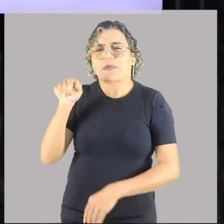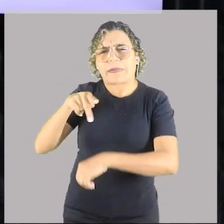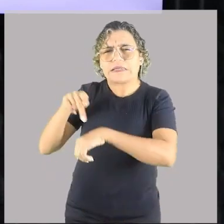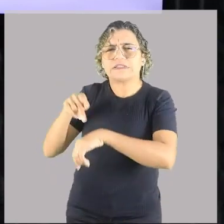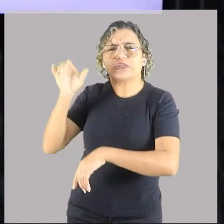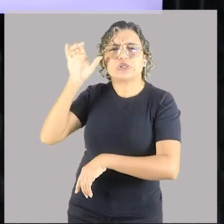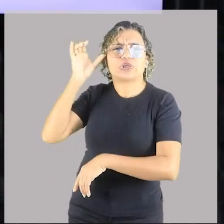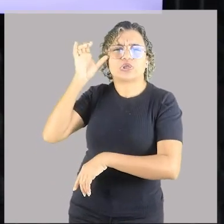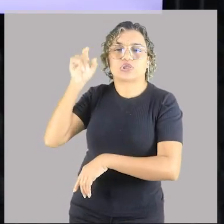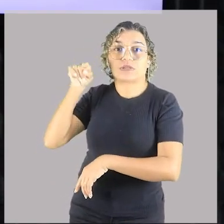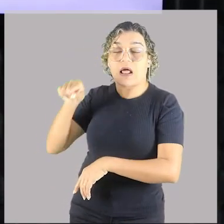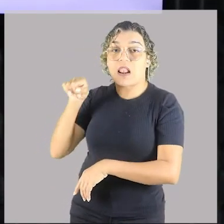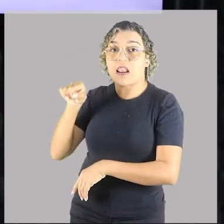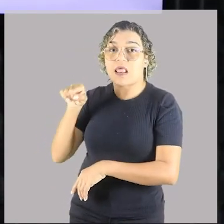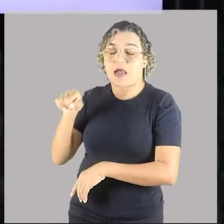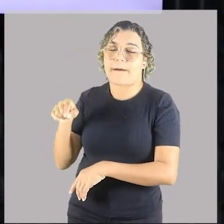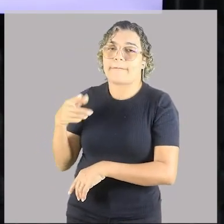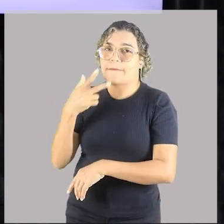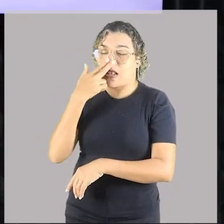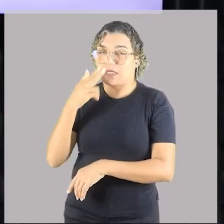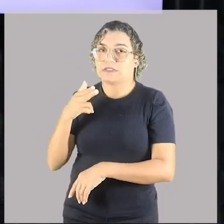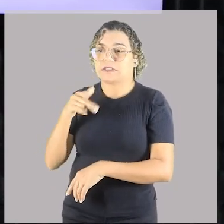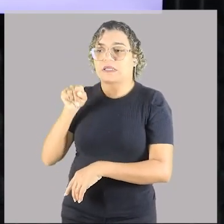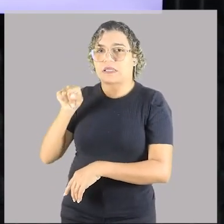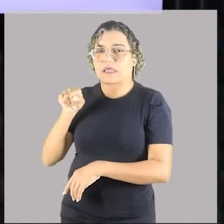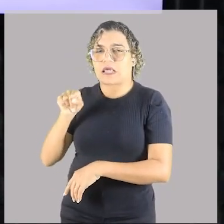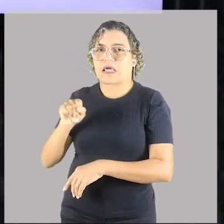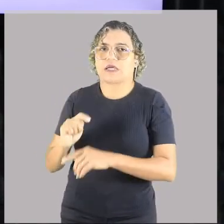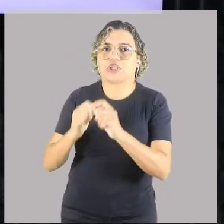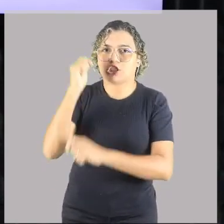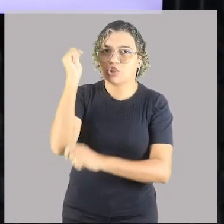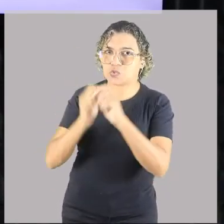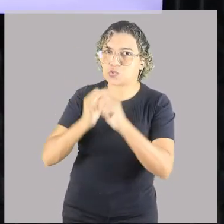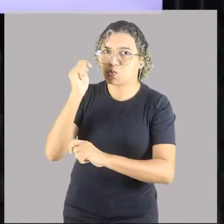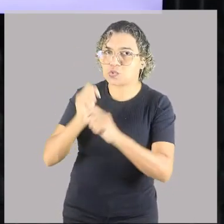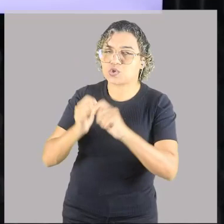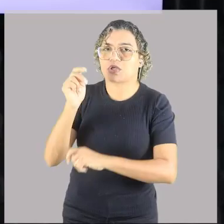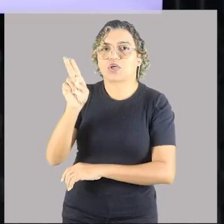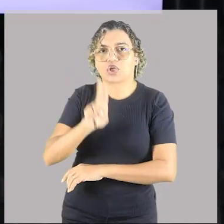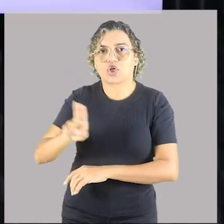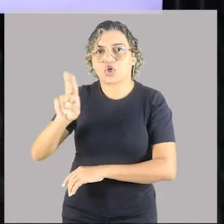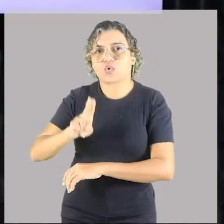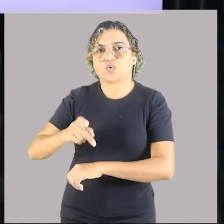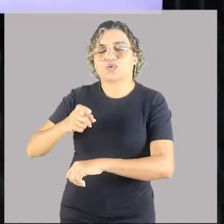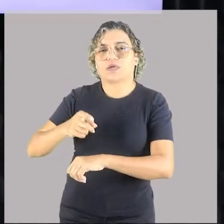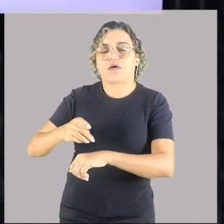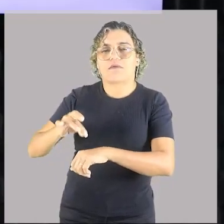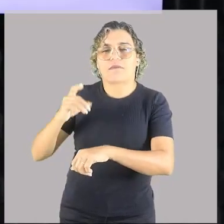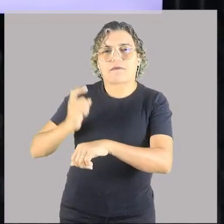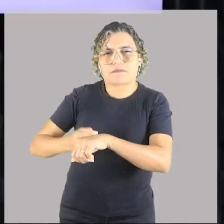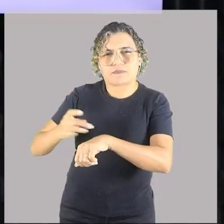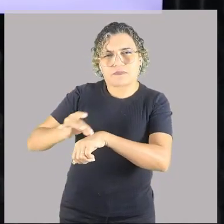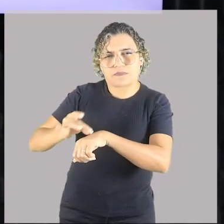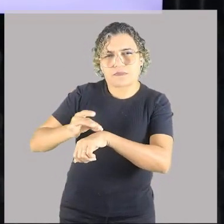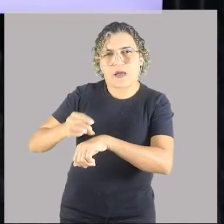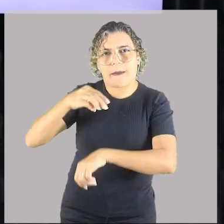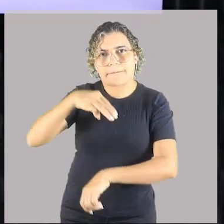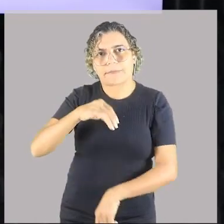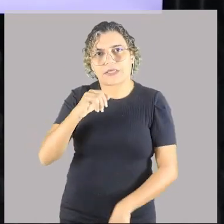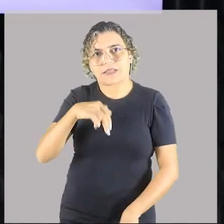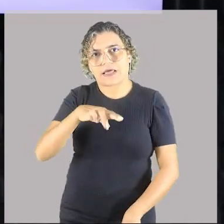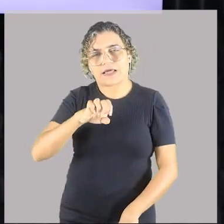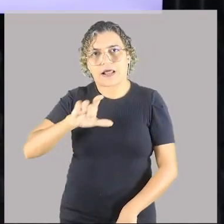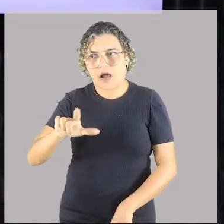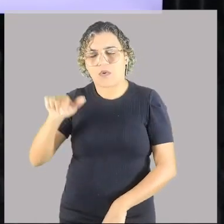ela desativou todas as suas indústrias de exploração de carvão mineral. Já é um passo, de certa